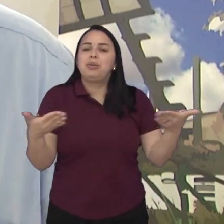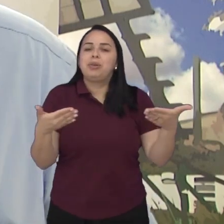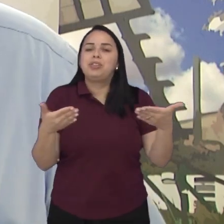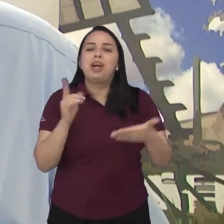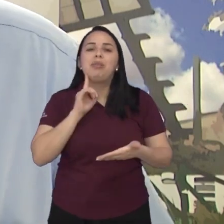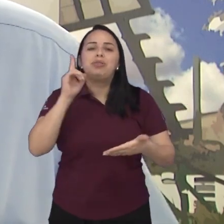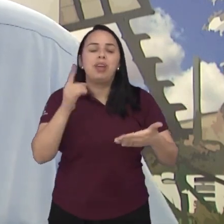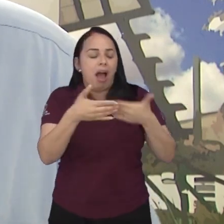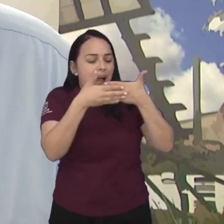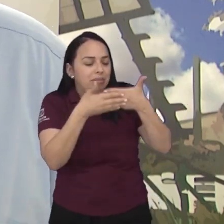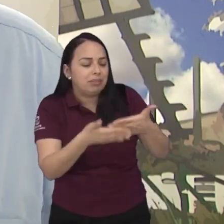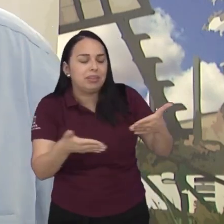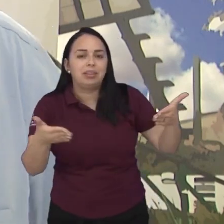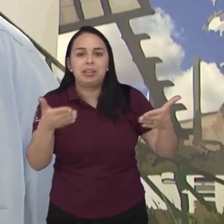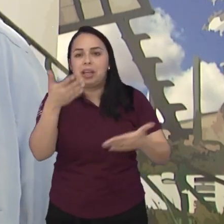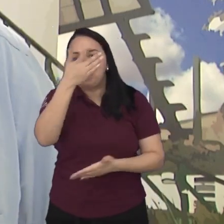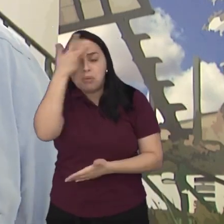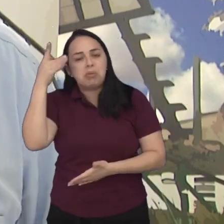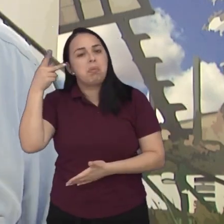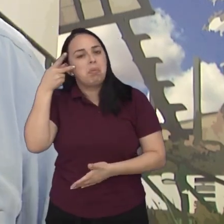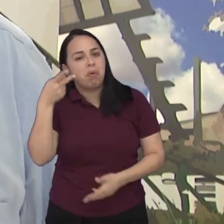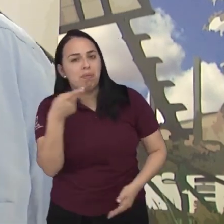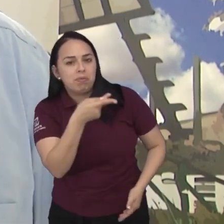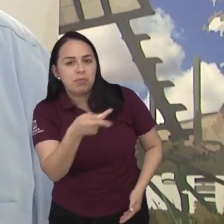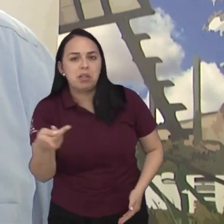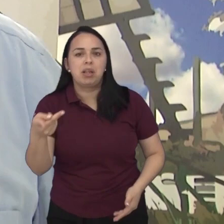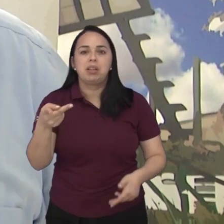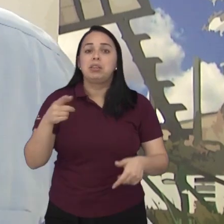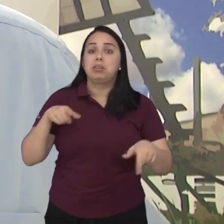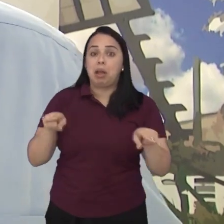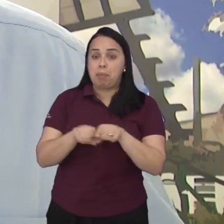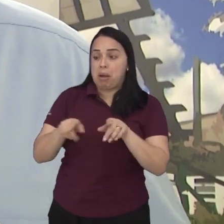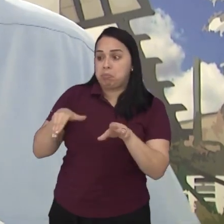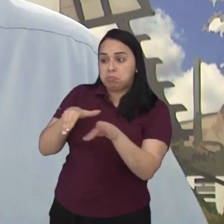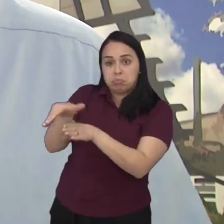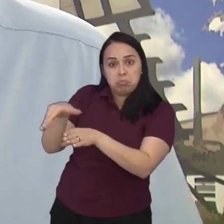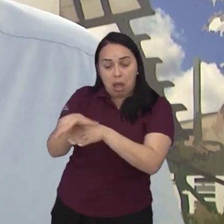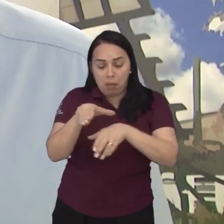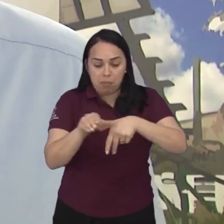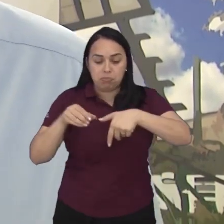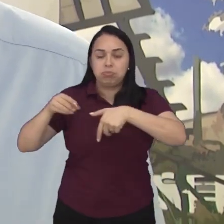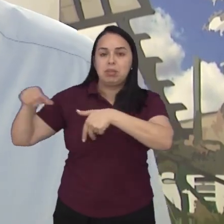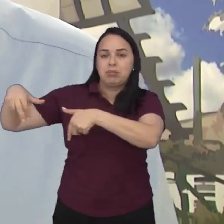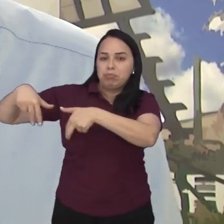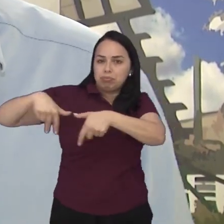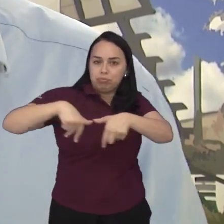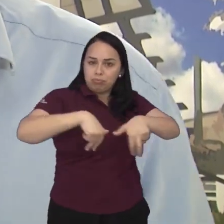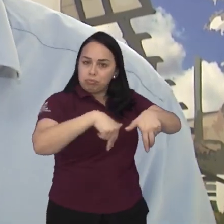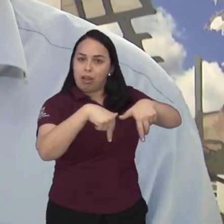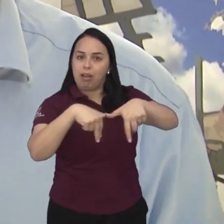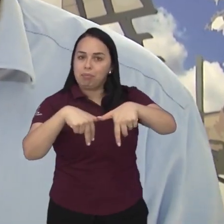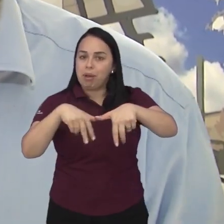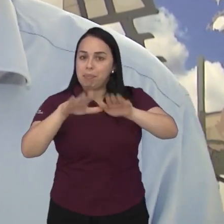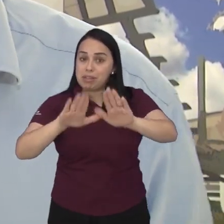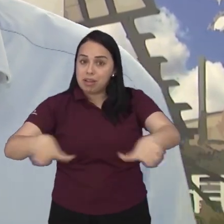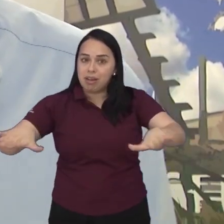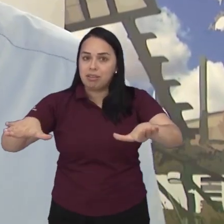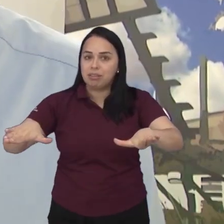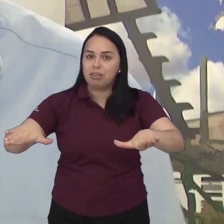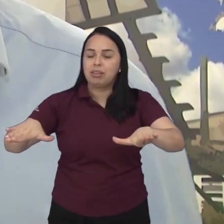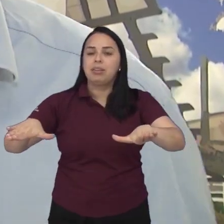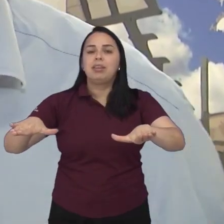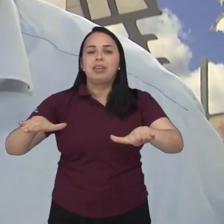inauguração, onde vai fazer parte aqui para visitação, né, visitação guiada para nossas escolas, nossas crianças, né, vai fazer parte também do